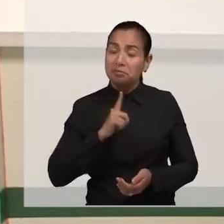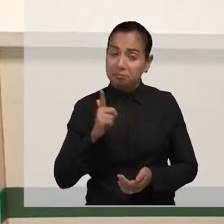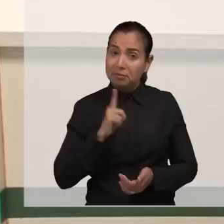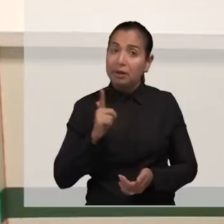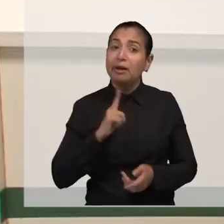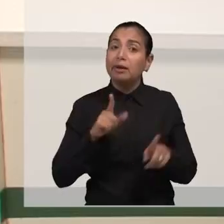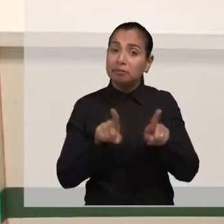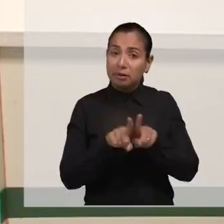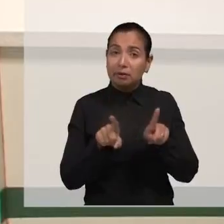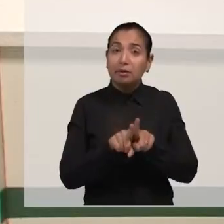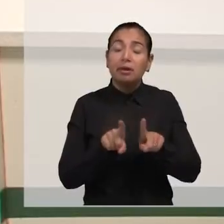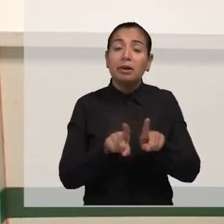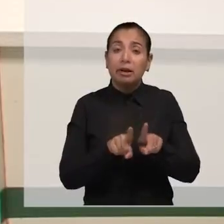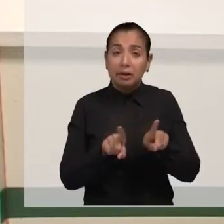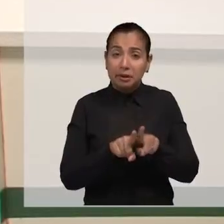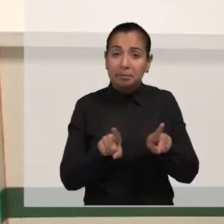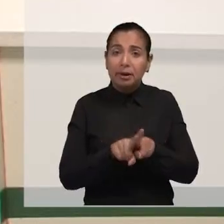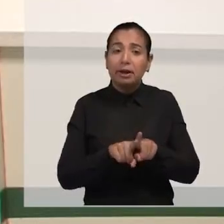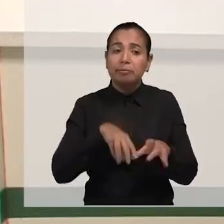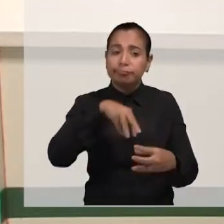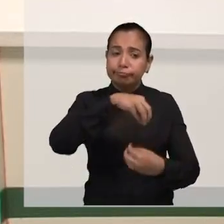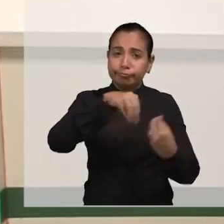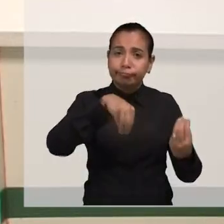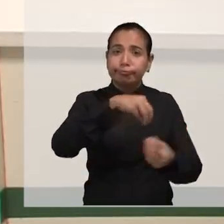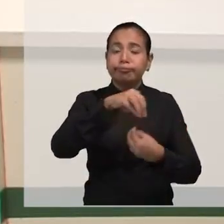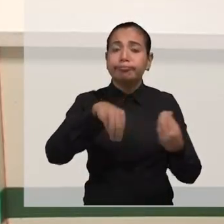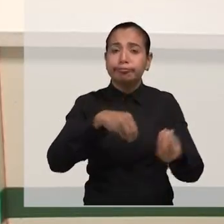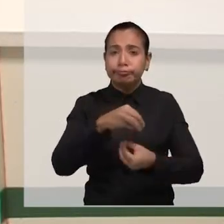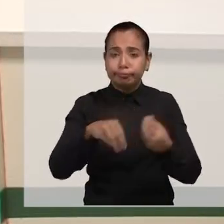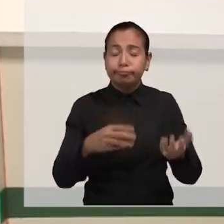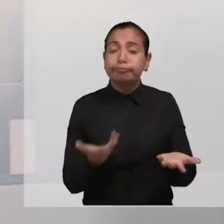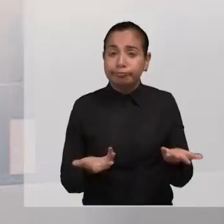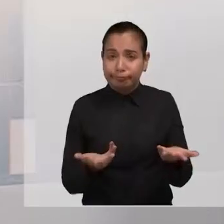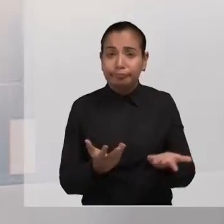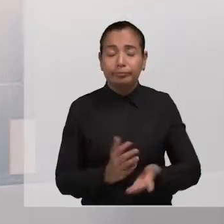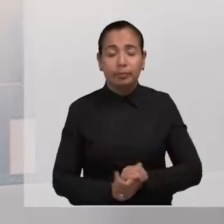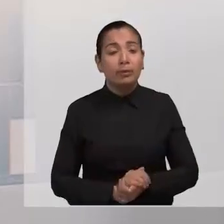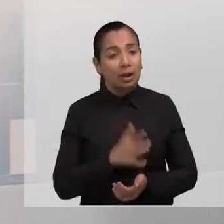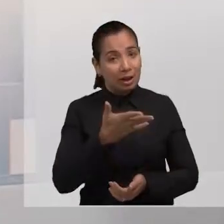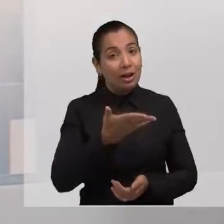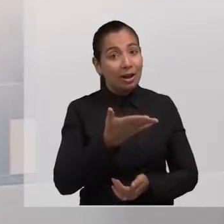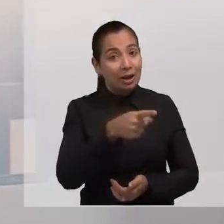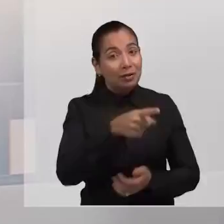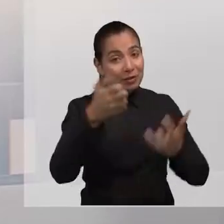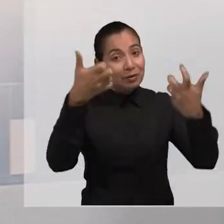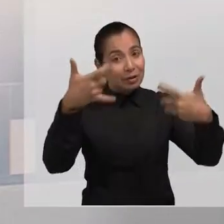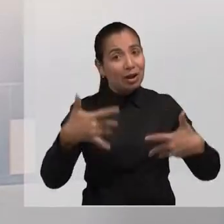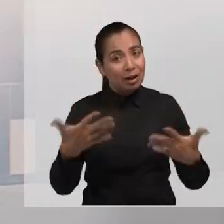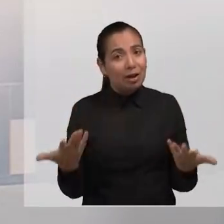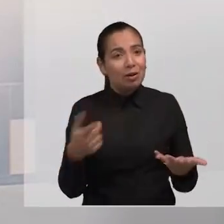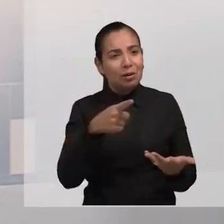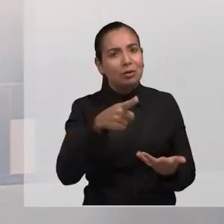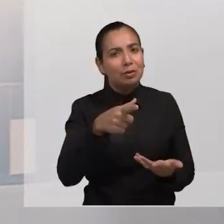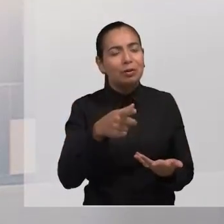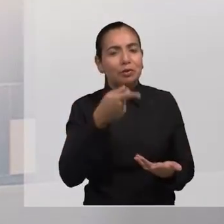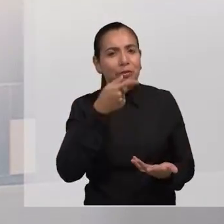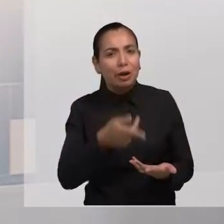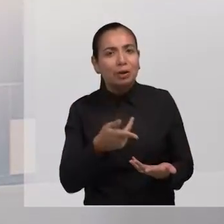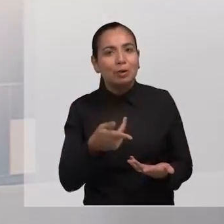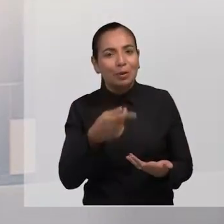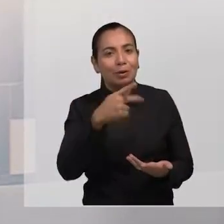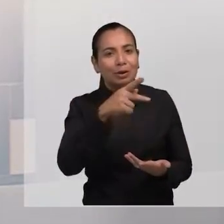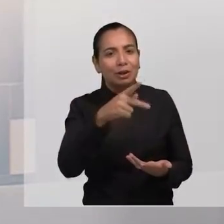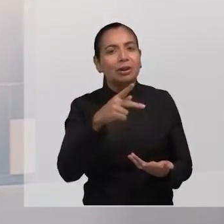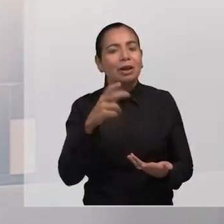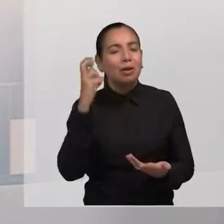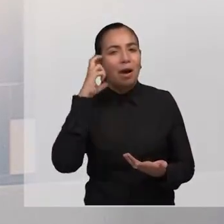envolvido e também na questão do Rodanel. Eu achei interessante que no seu programa você colocou isso. Engraçado. A